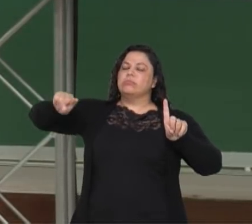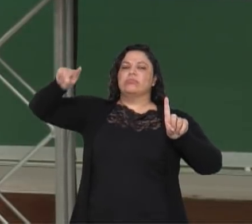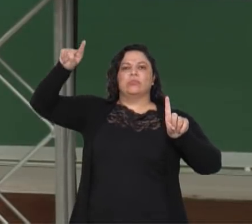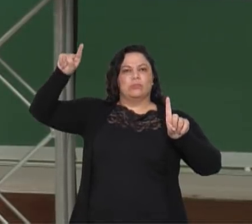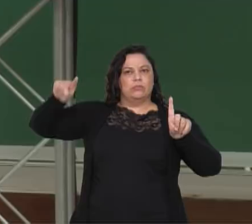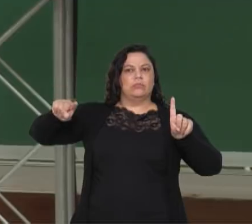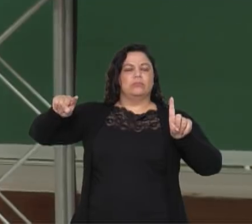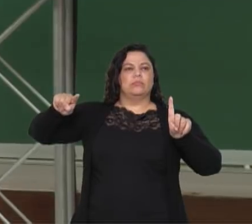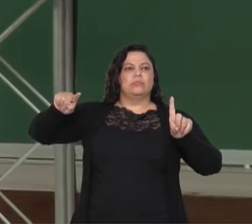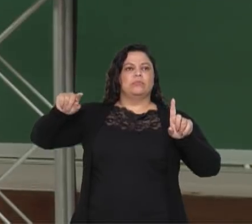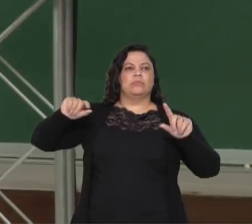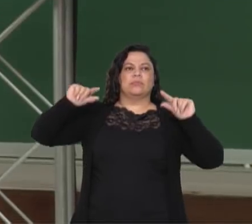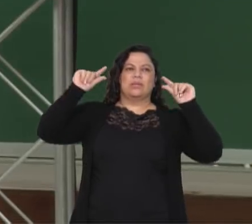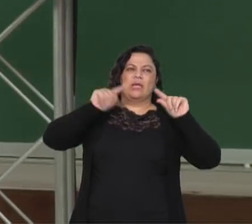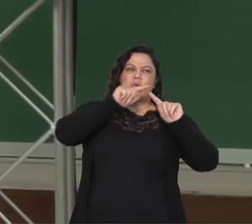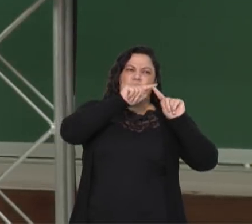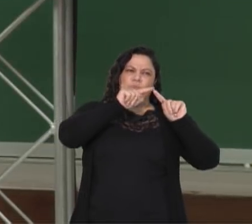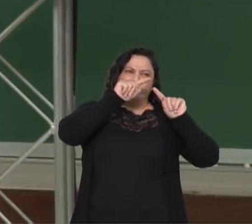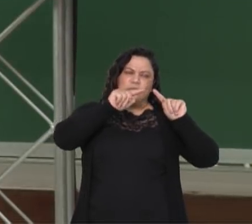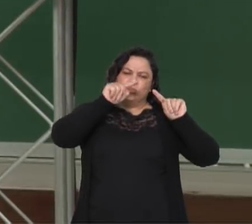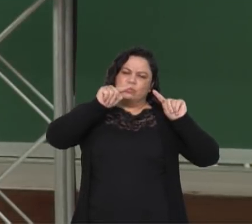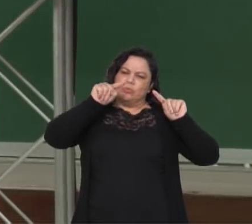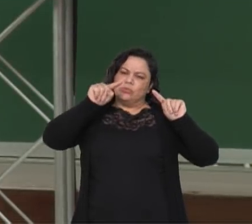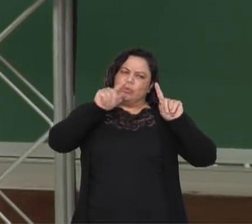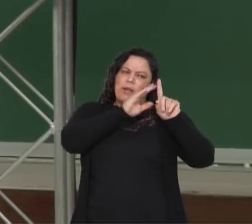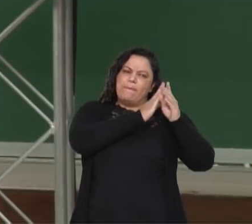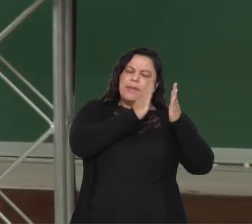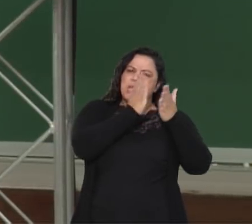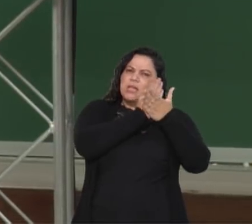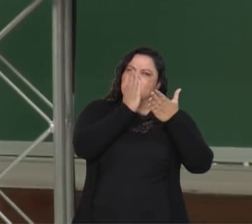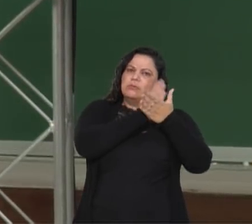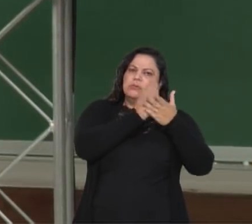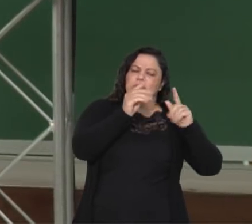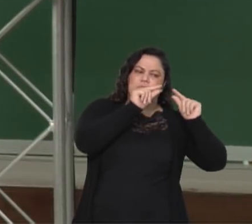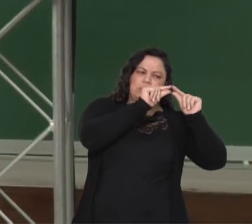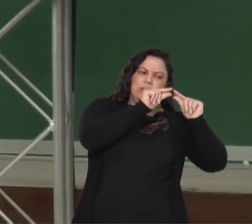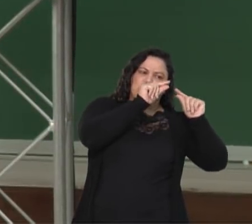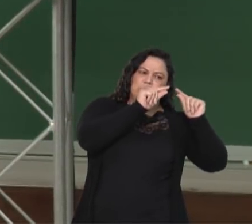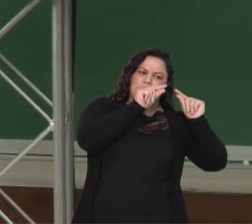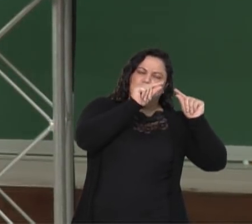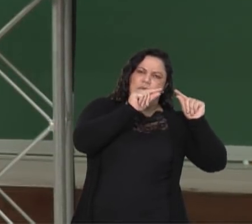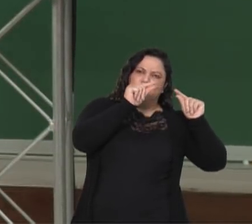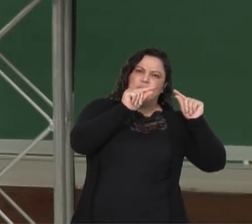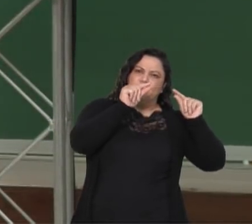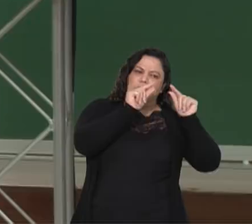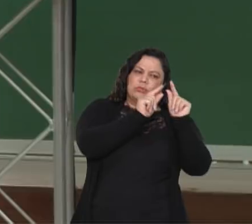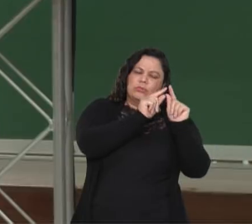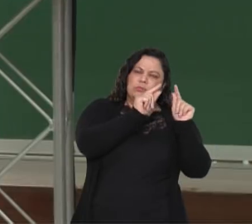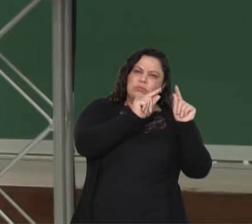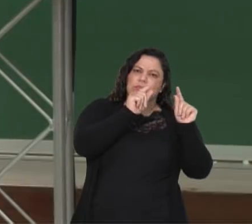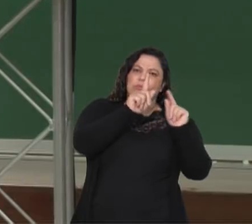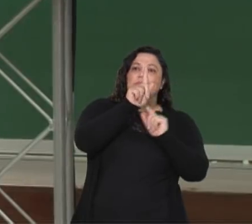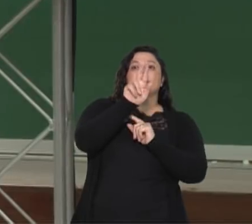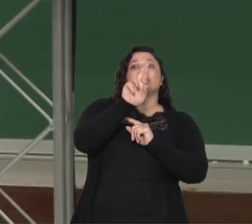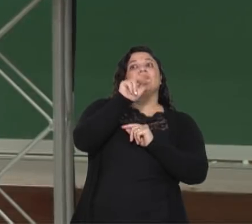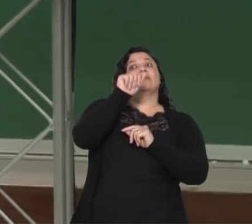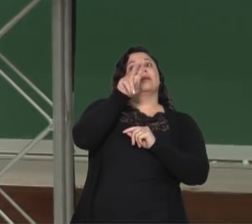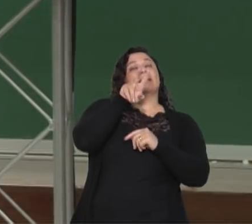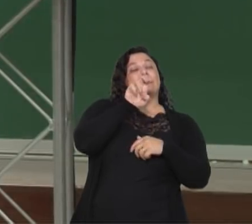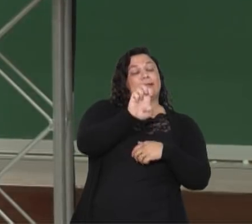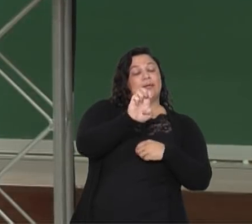bem baixa. Então, seria aqui no início um som mais grave. Em seguida, ela